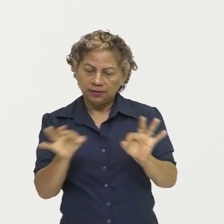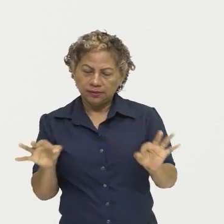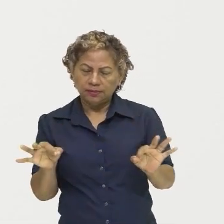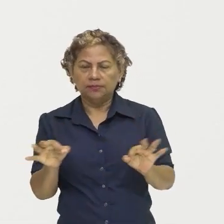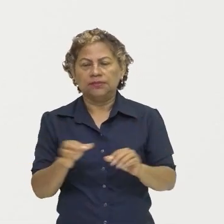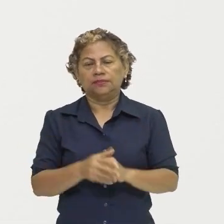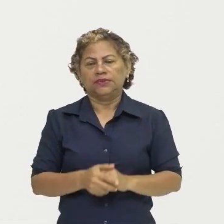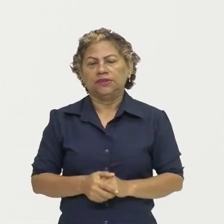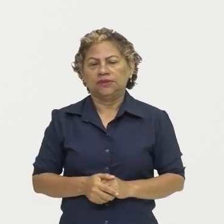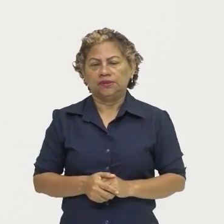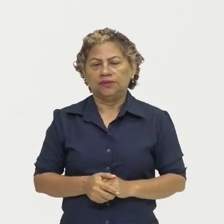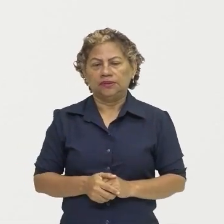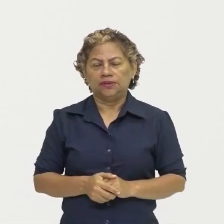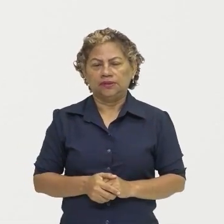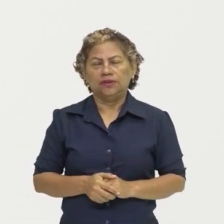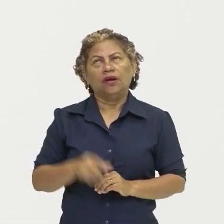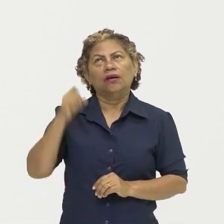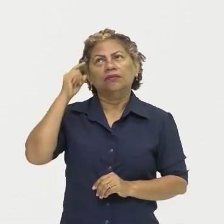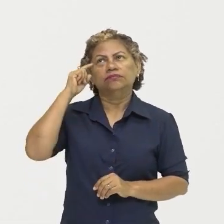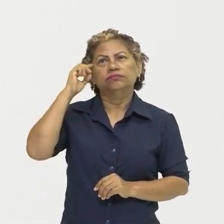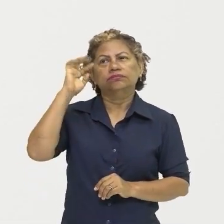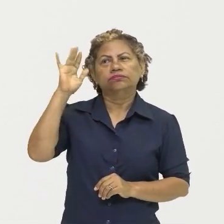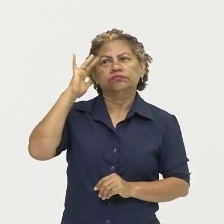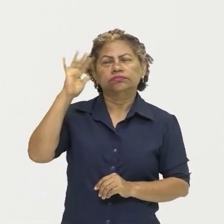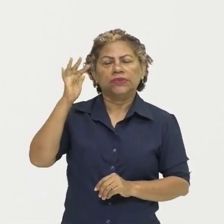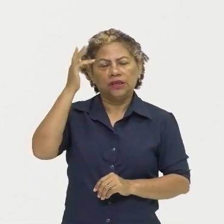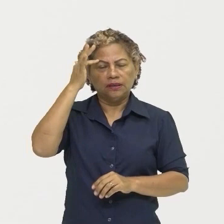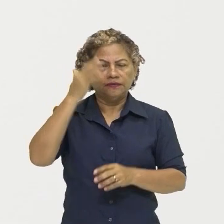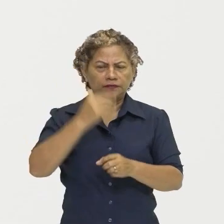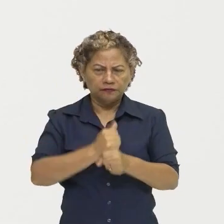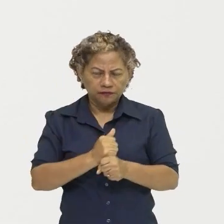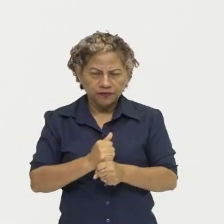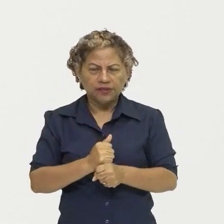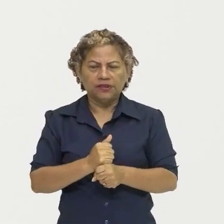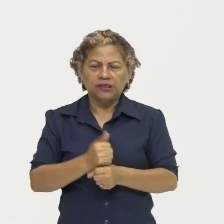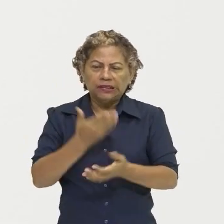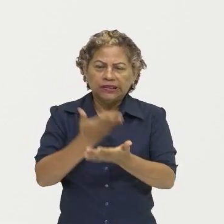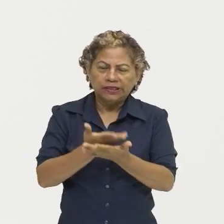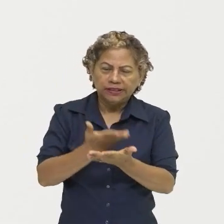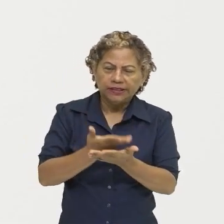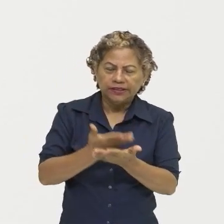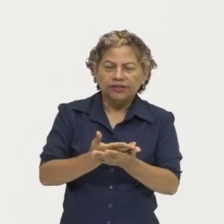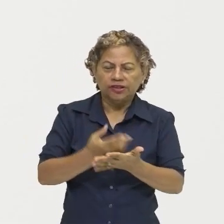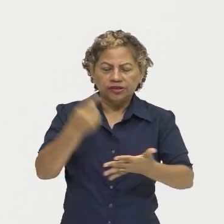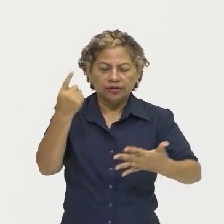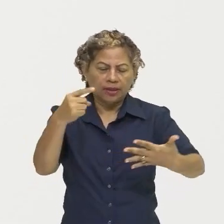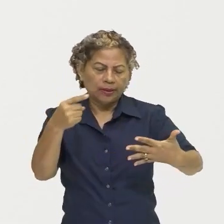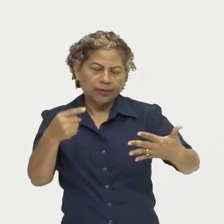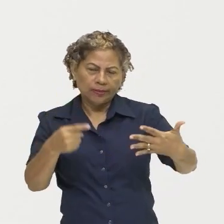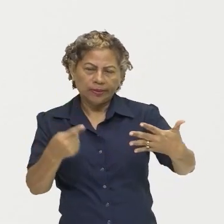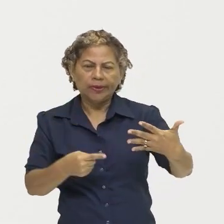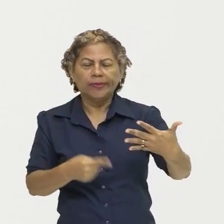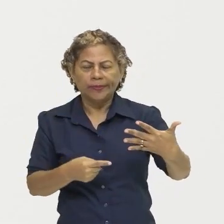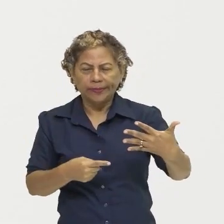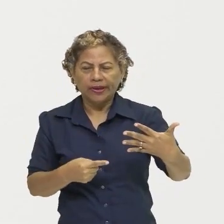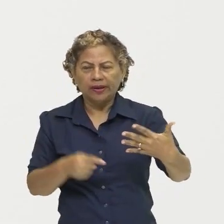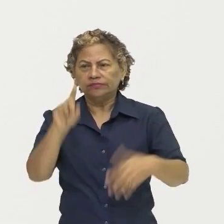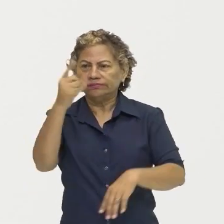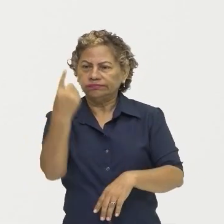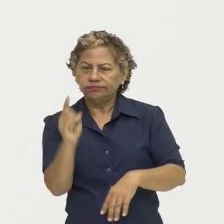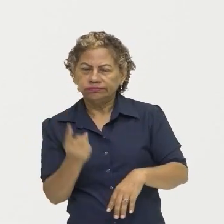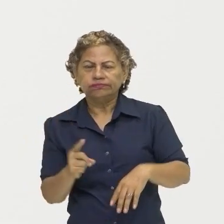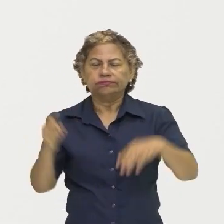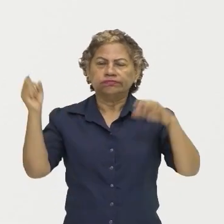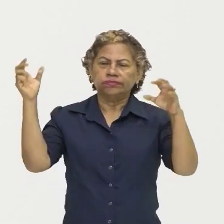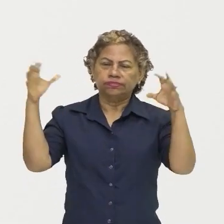se tem aí a nossa ideia de que física estuda os fenômenos da natureza, você agora